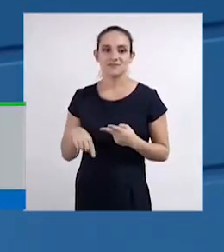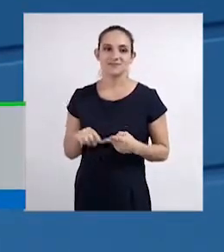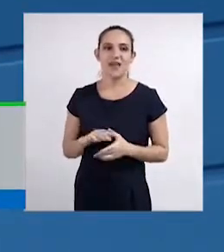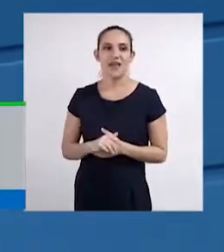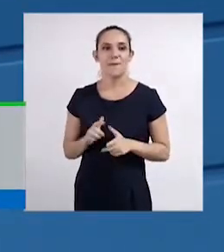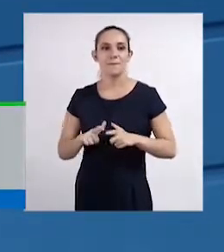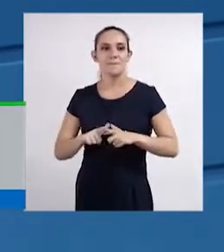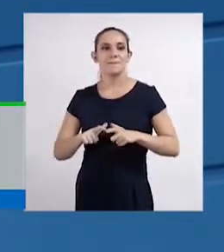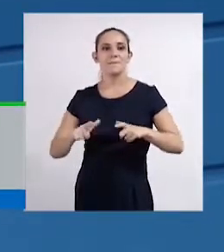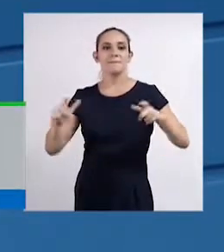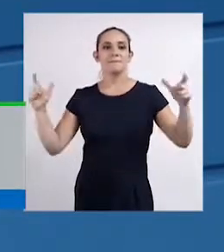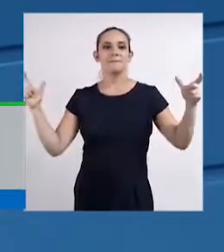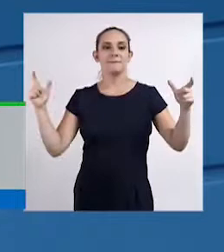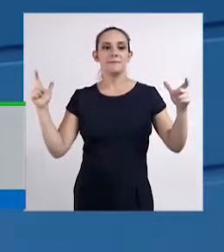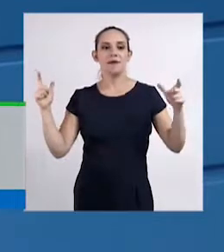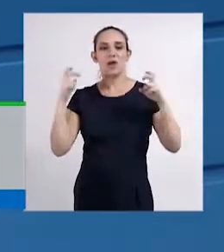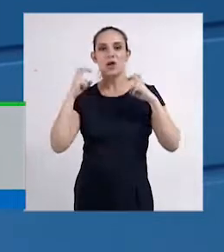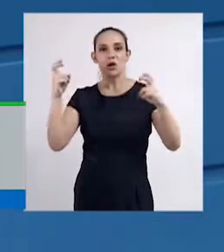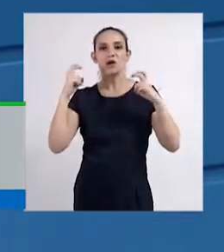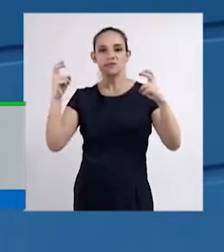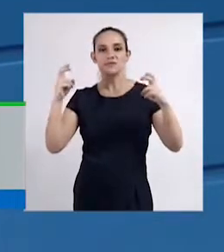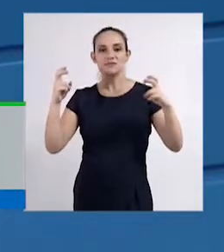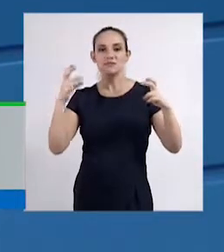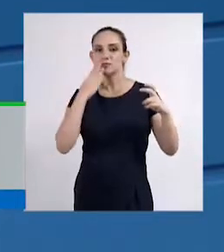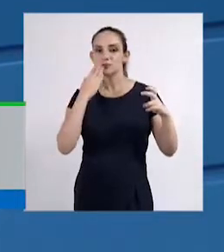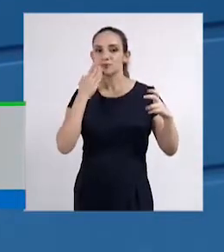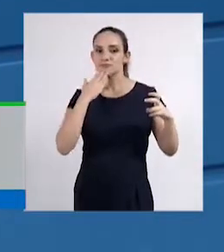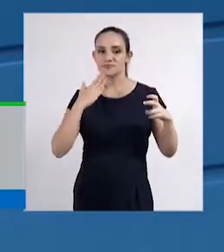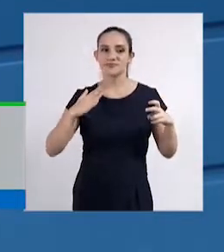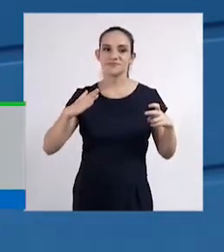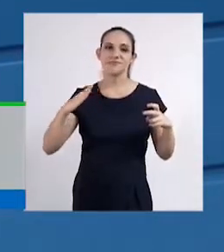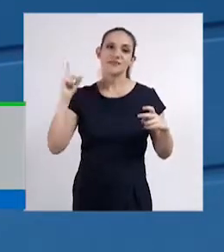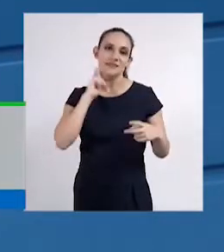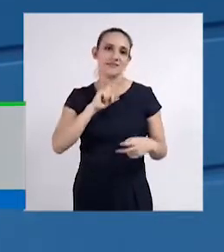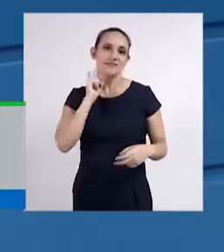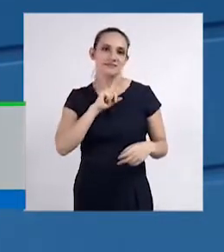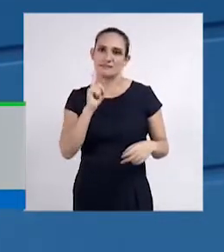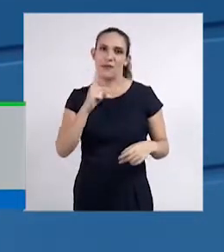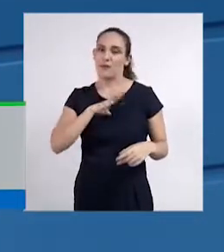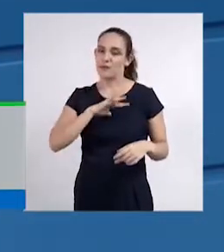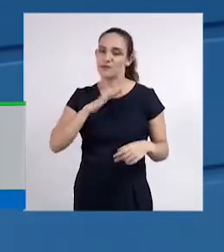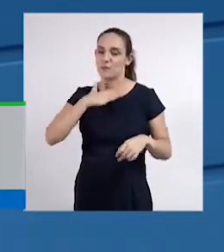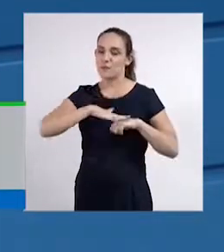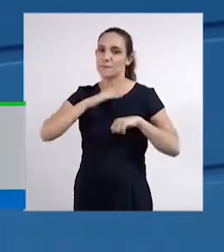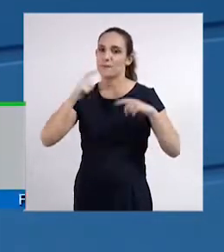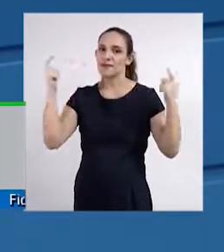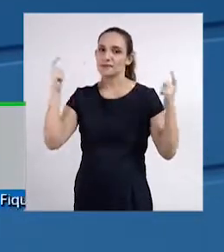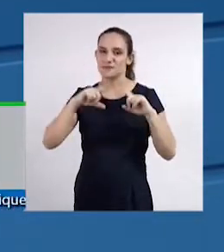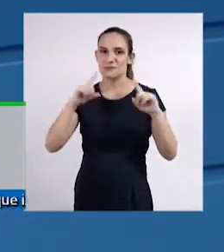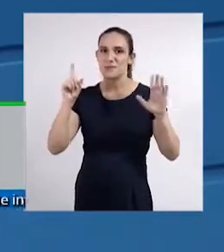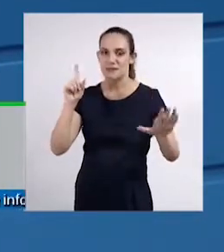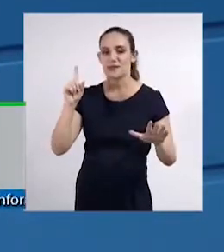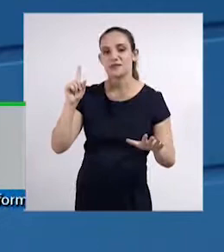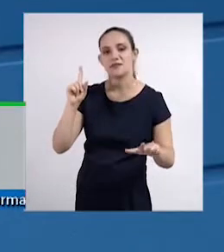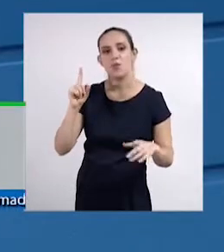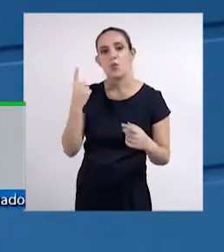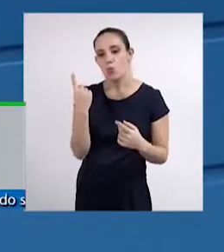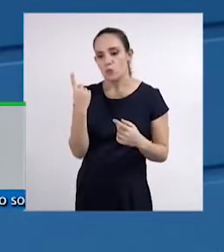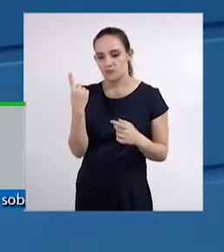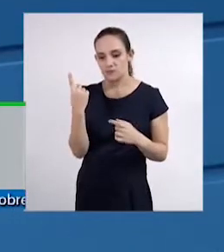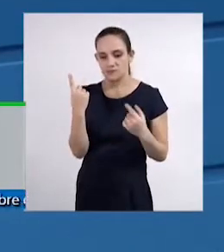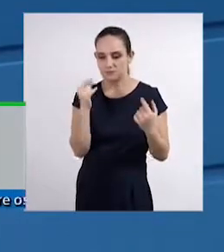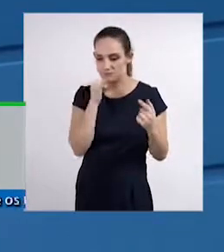da força do Flamengo, né? Da força do Flamengo, colocar atletas dentro de container com uma saída